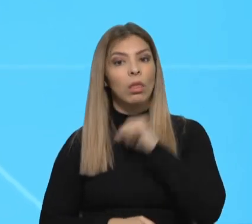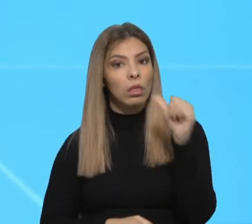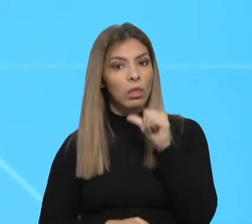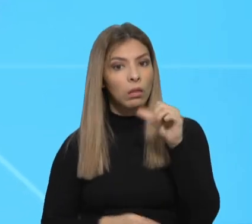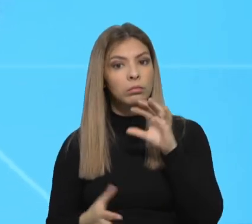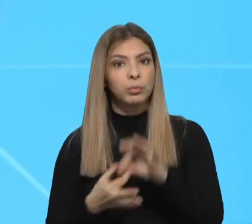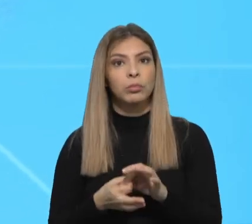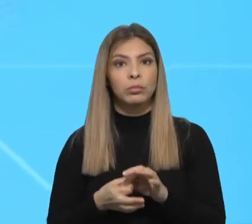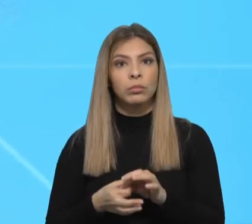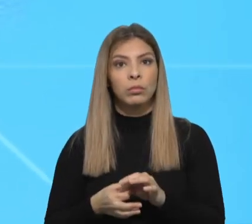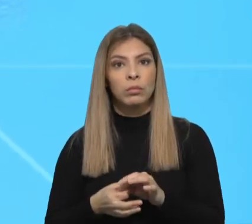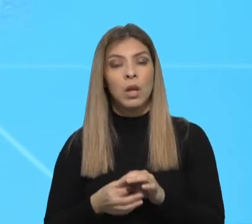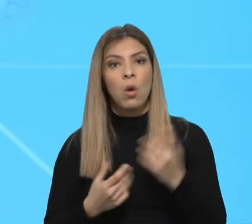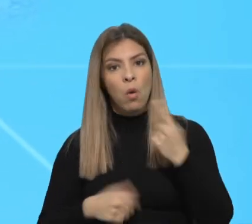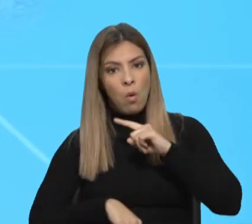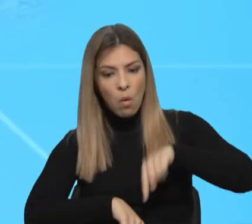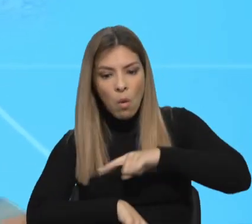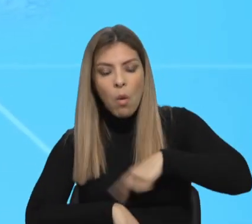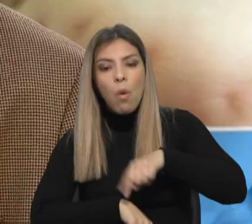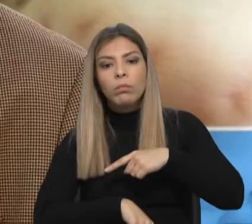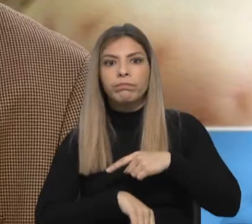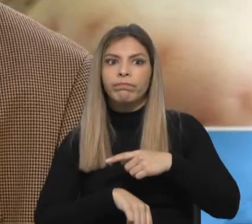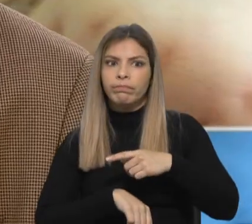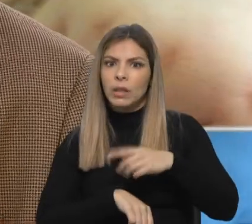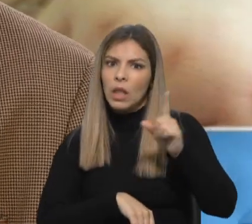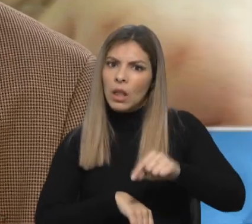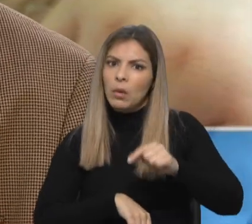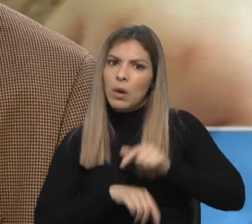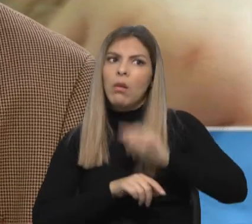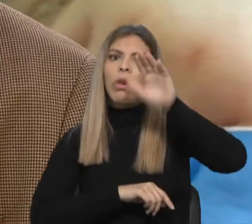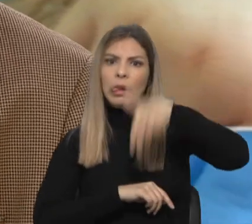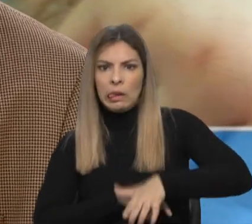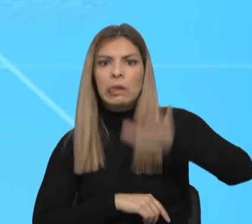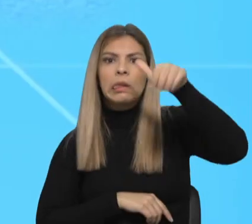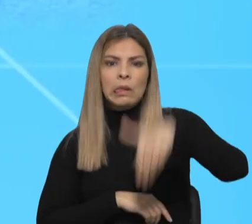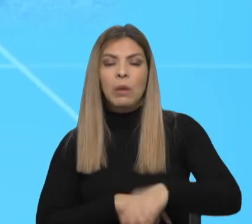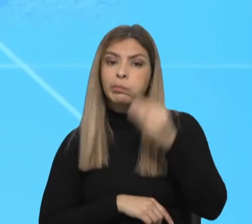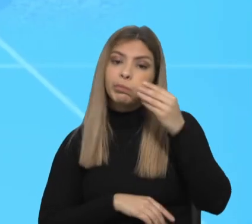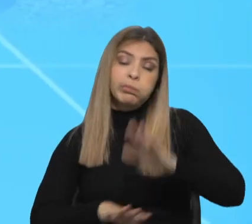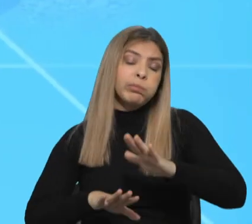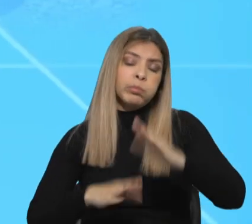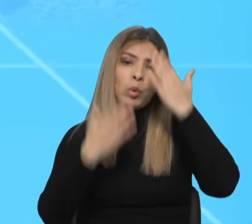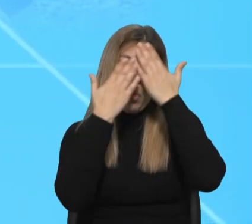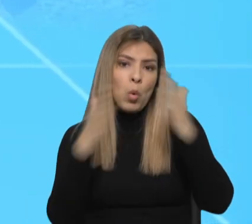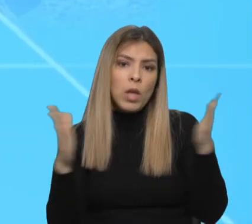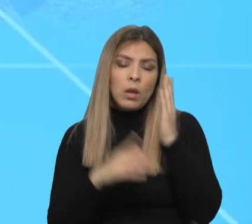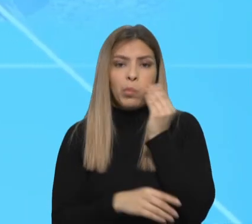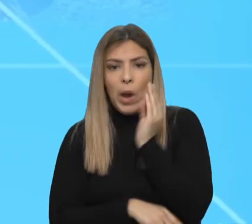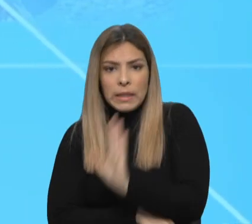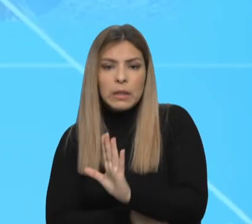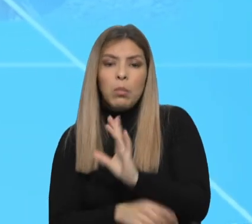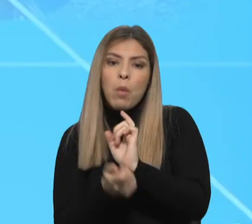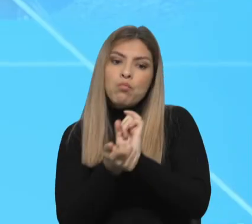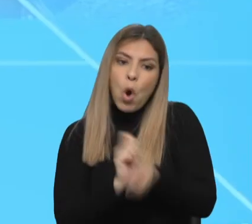tivemos também muitas oscilações. Aliás, isso é típico da democracia, porque permite a mudança do